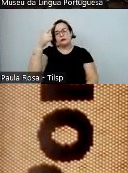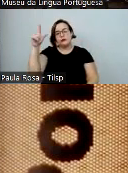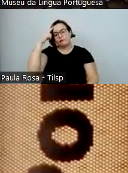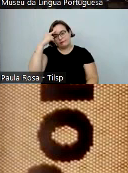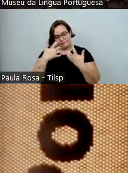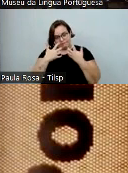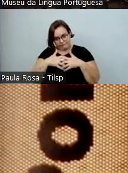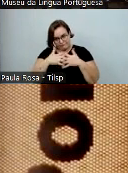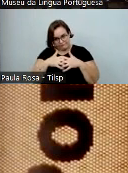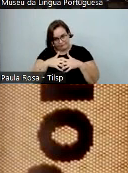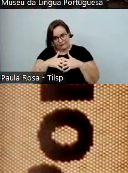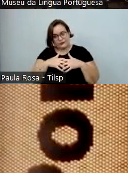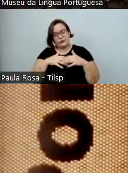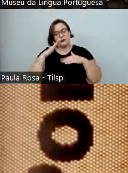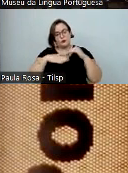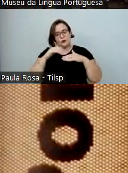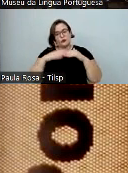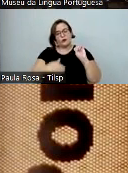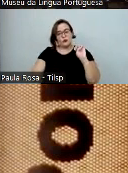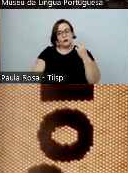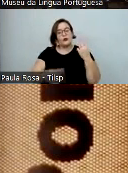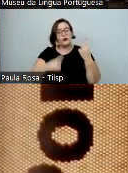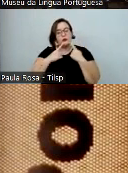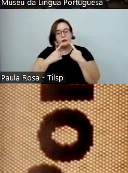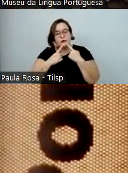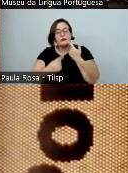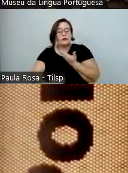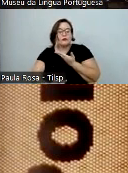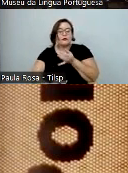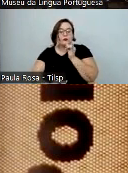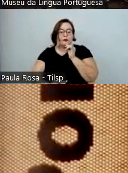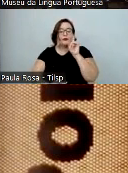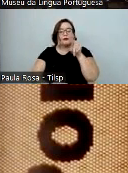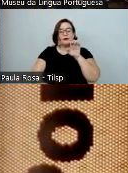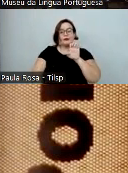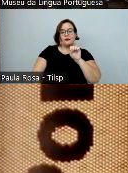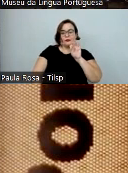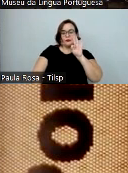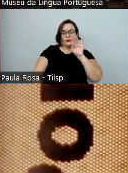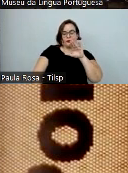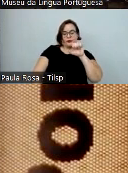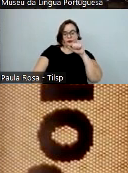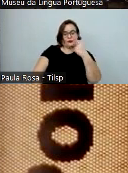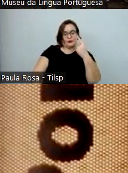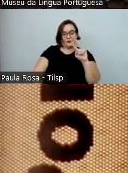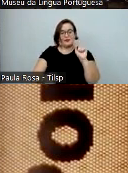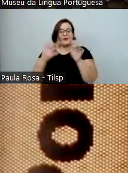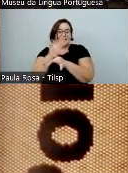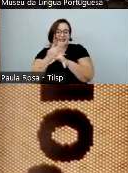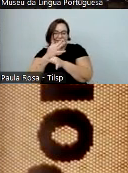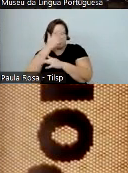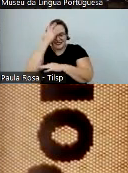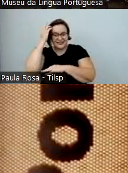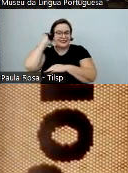produção ou diálogo então aqui por exemplo é uma estação férias né e um pouco esses resultados dessas